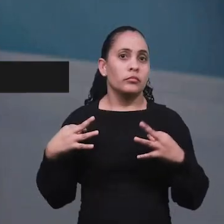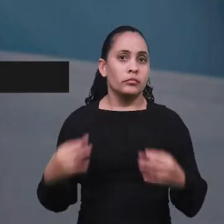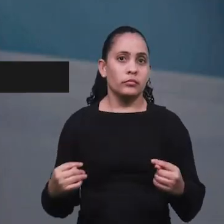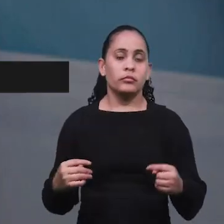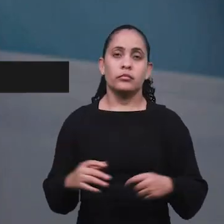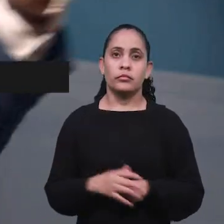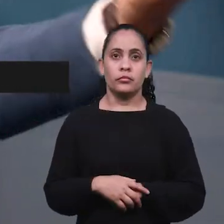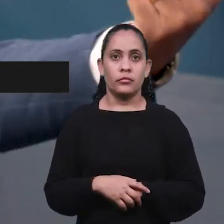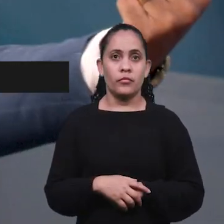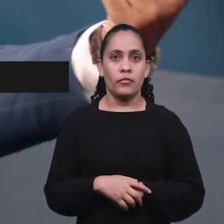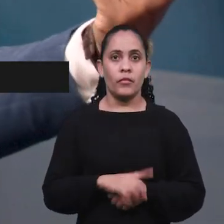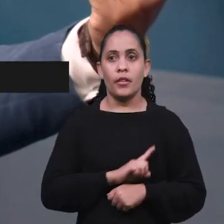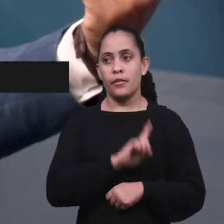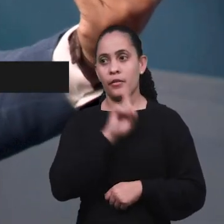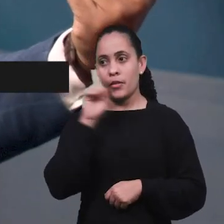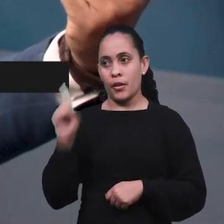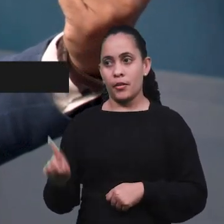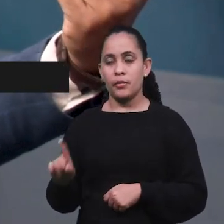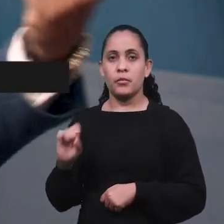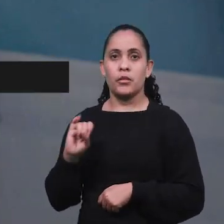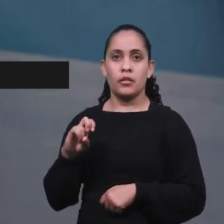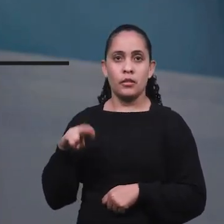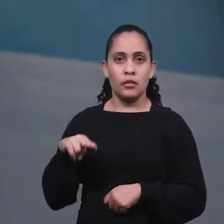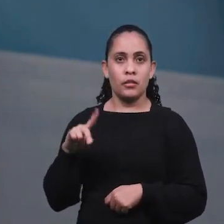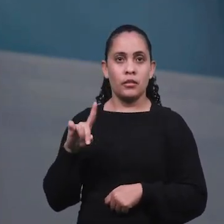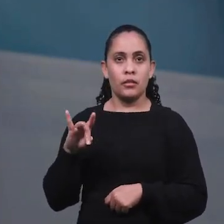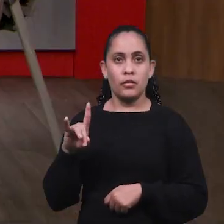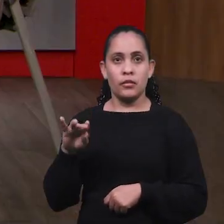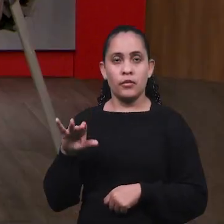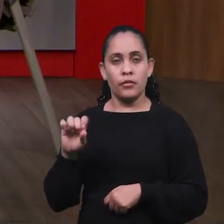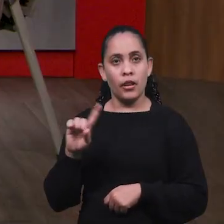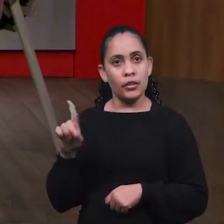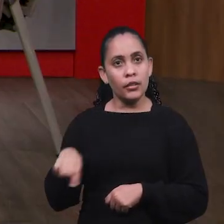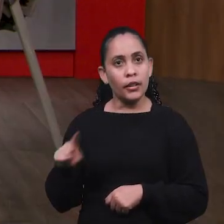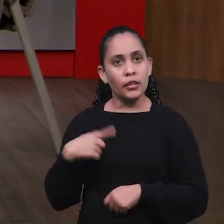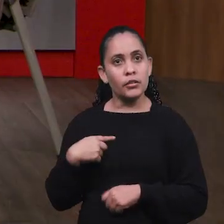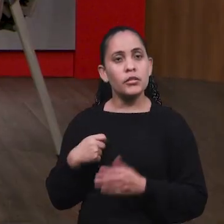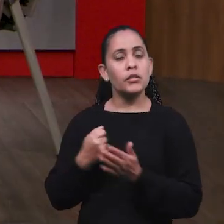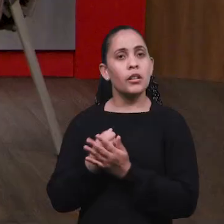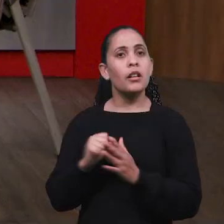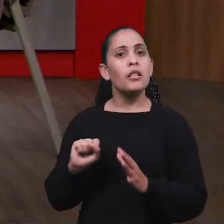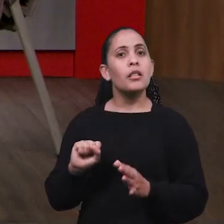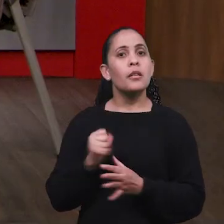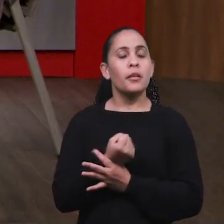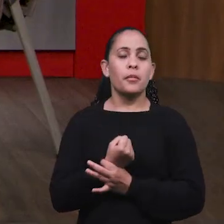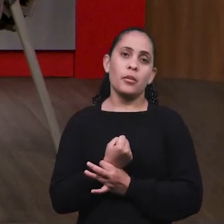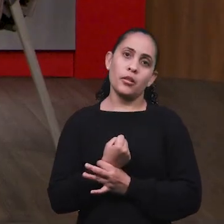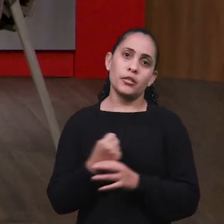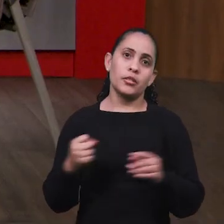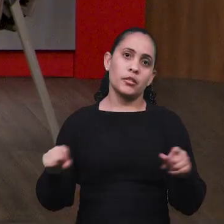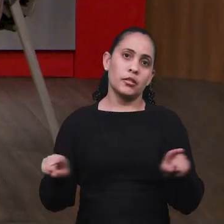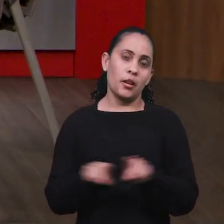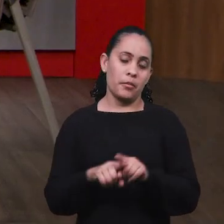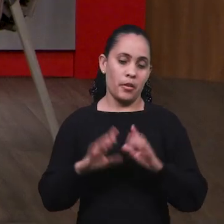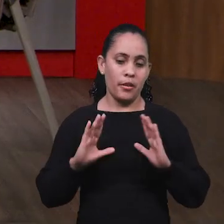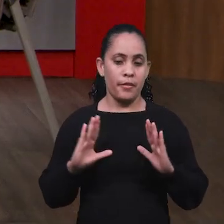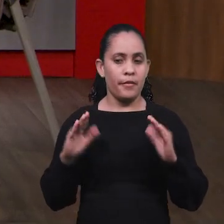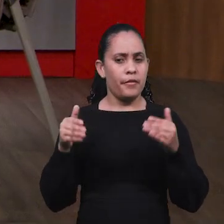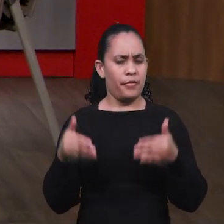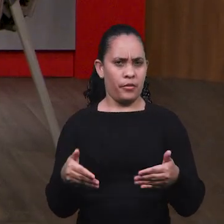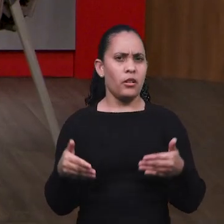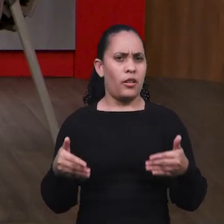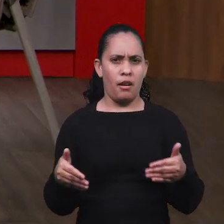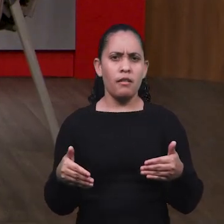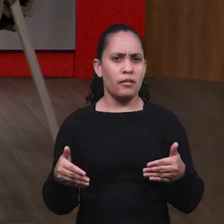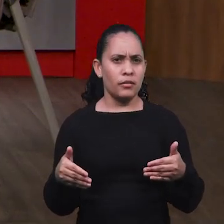O afastamento total vai para a cobertura de invalidez. A temporária, você vai ter esse suporte financeiro nesse momento para você focar justamente